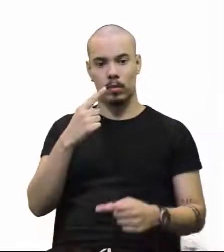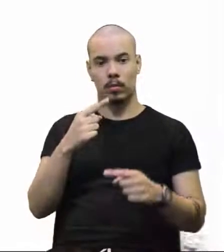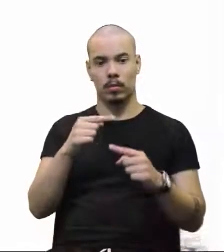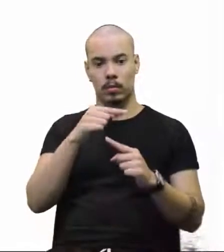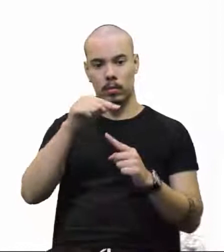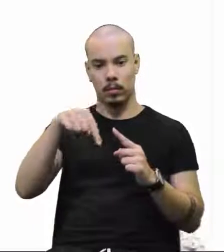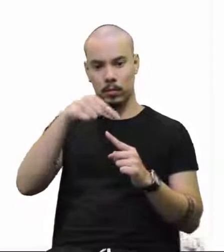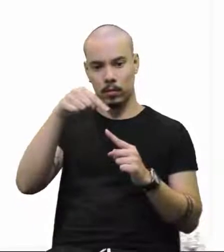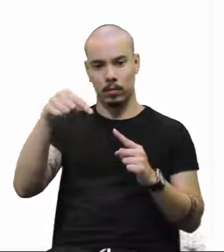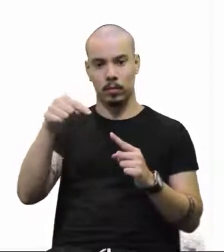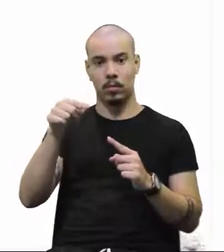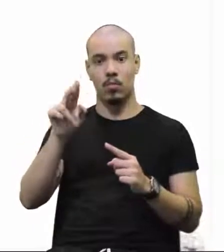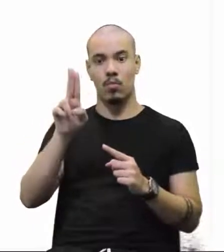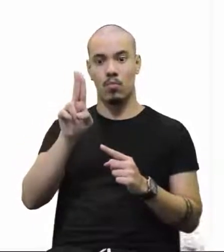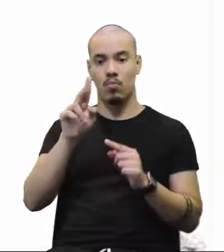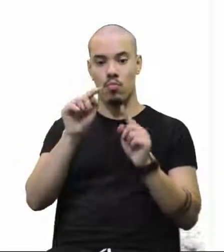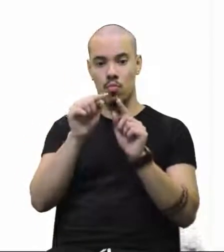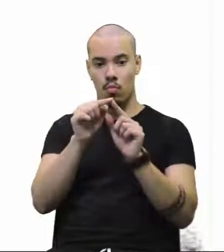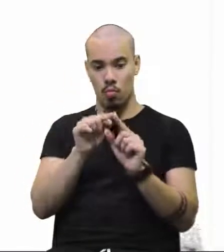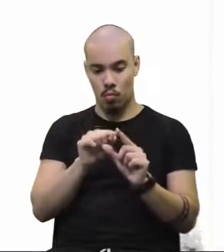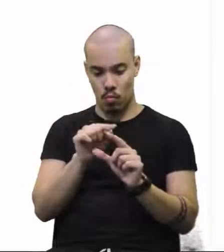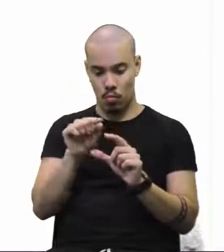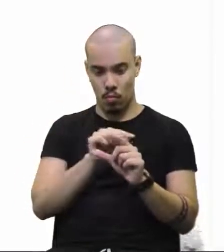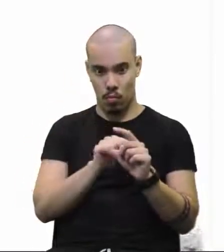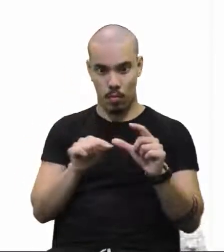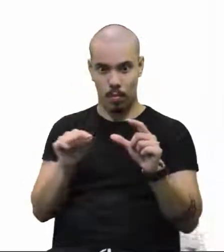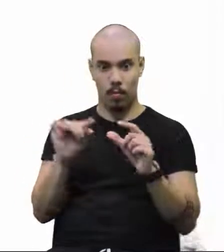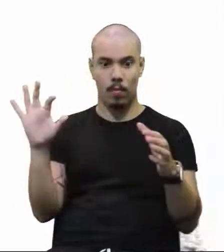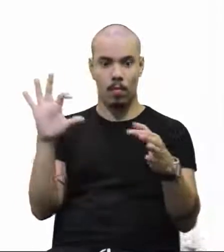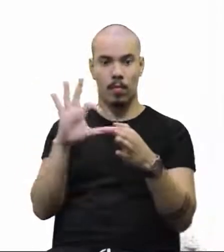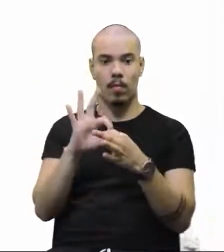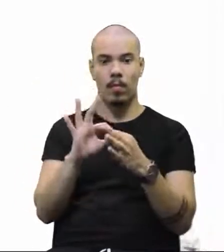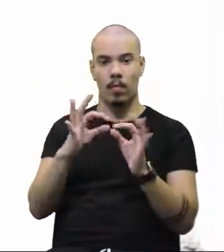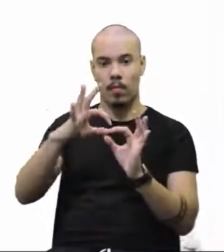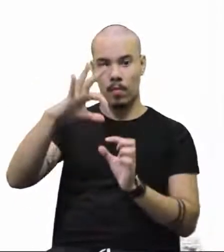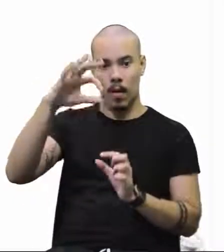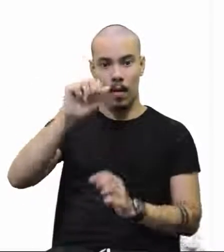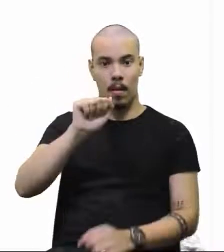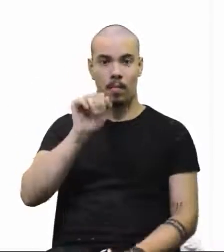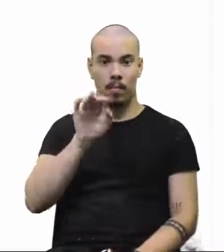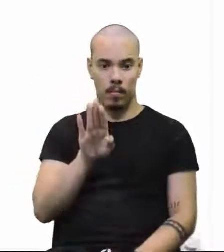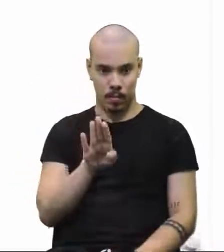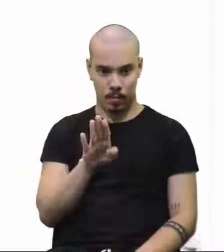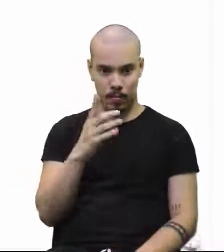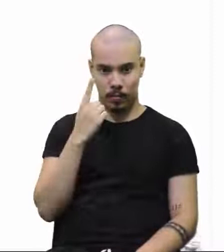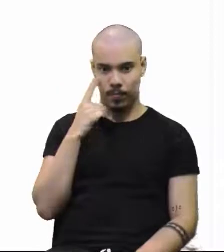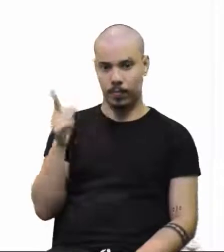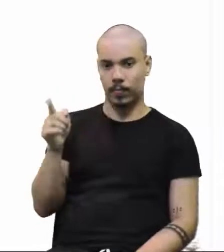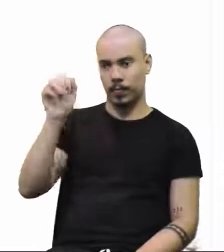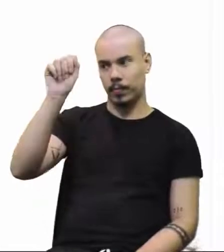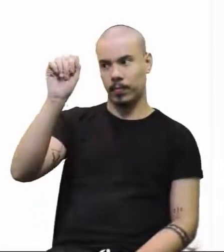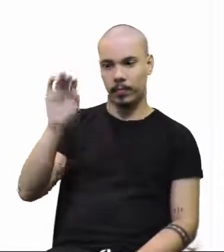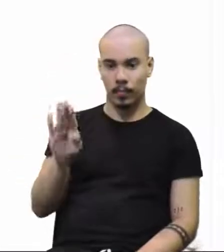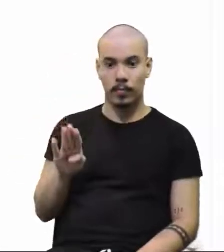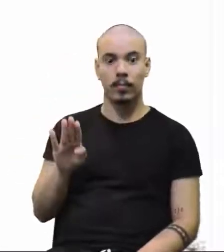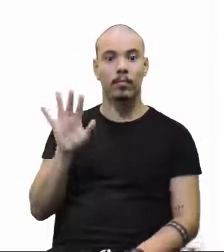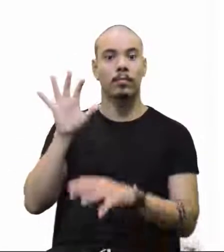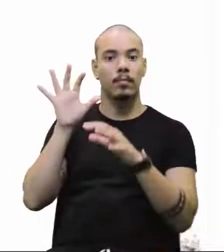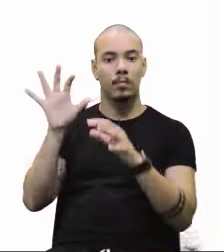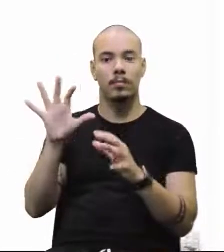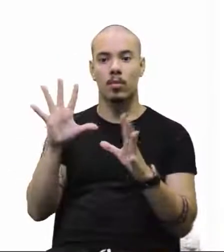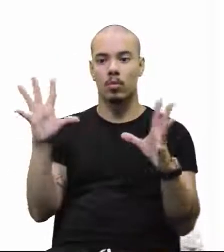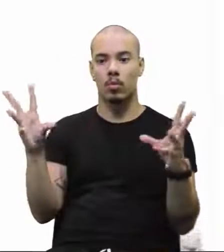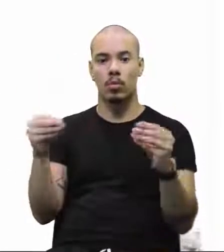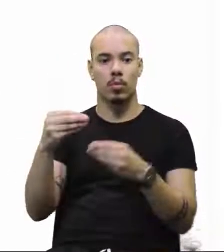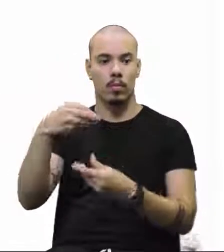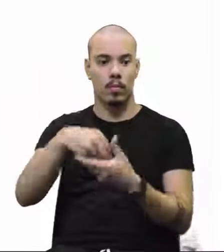forma de U está ligada a um condutor móvel AB. Olha só. O conjunto é submetido a